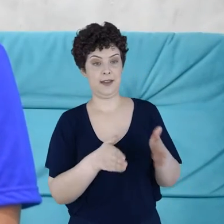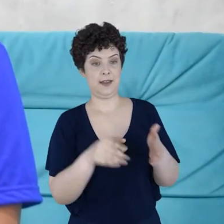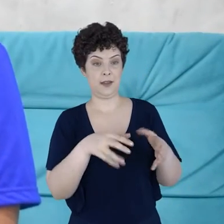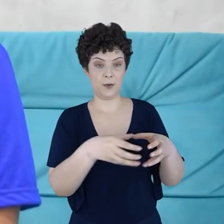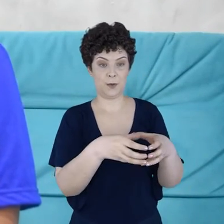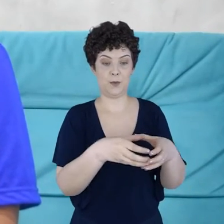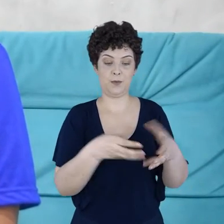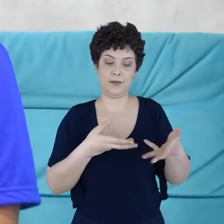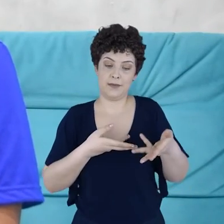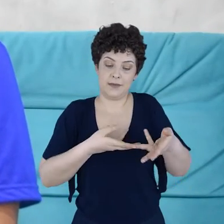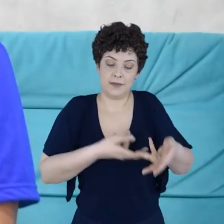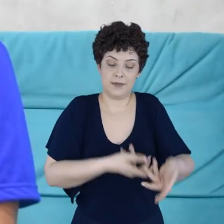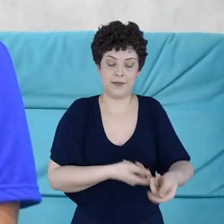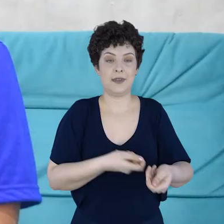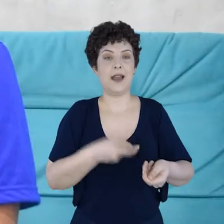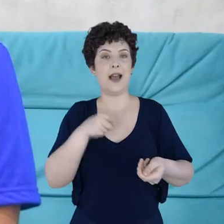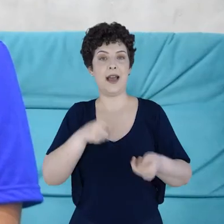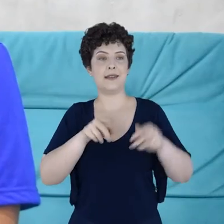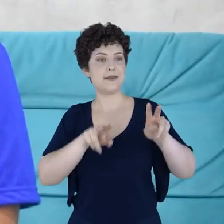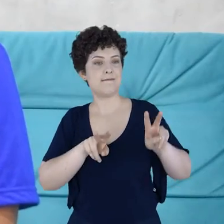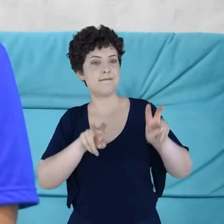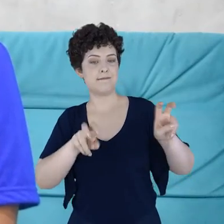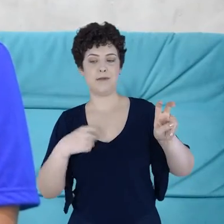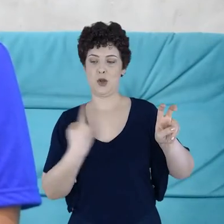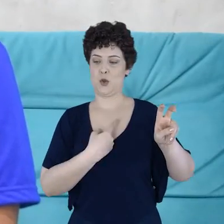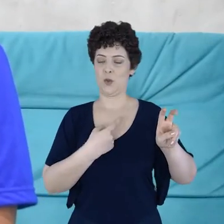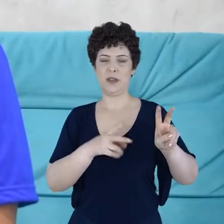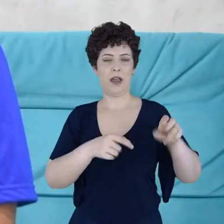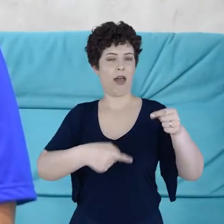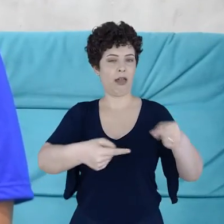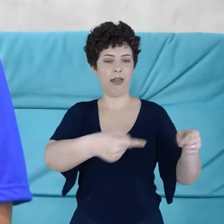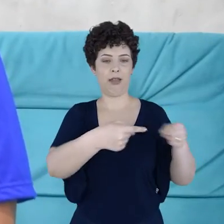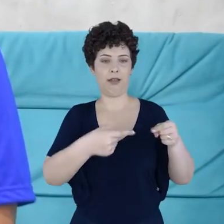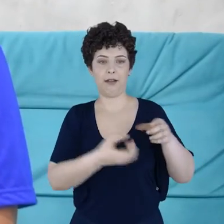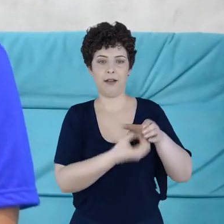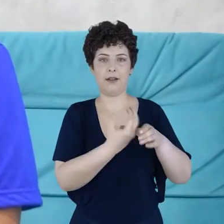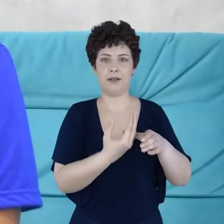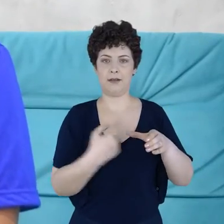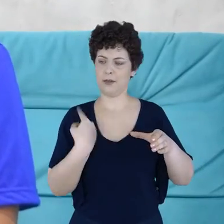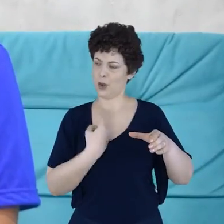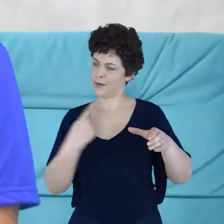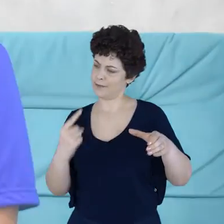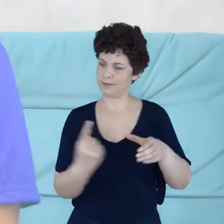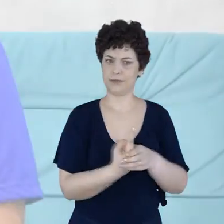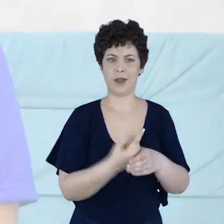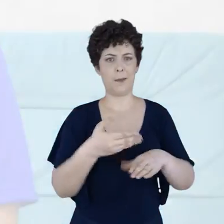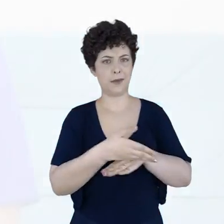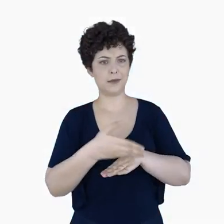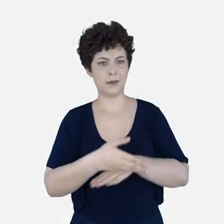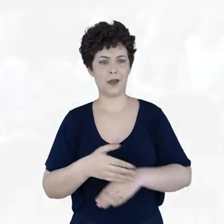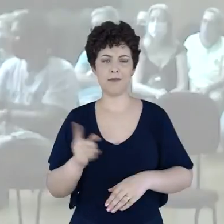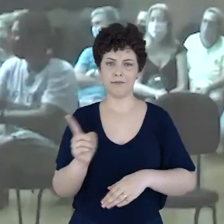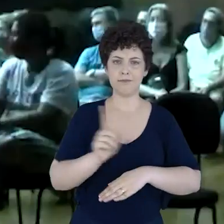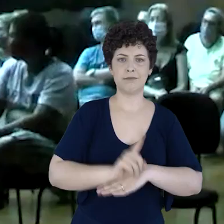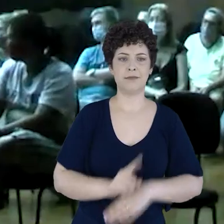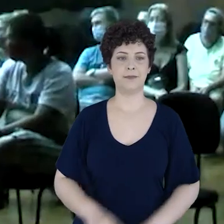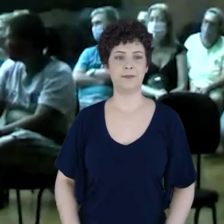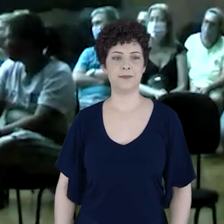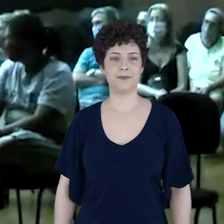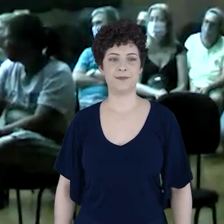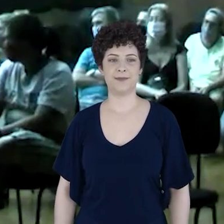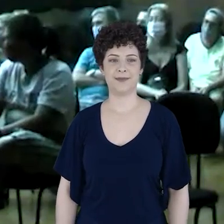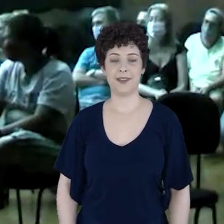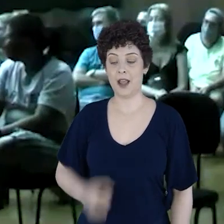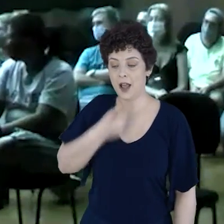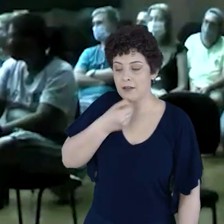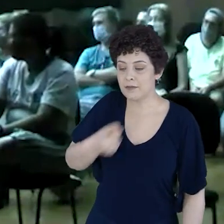importante ter seguido, né, essa premissa, esse princípio do nada sobre nós sem nós. Aqui, opa!